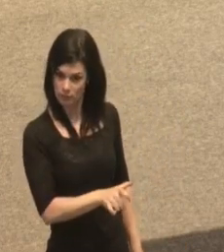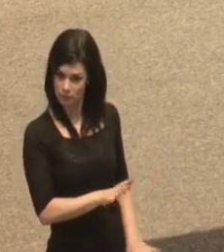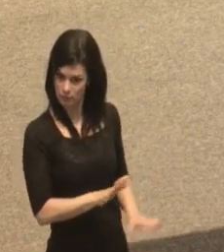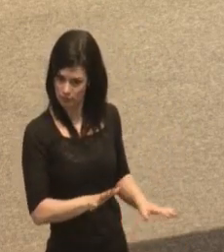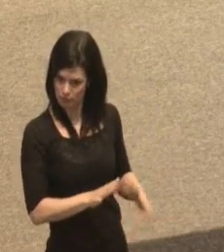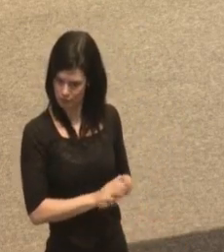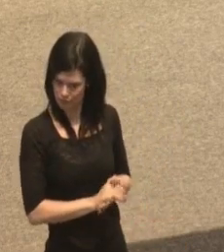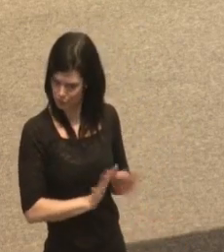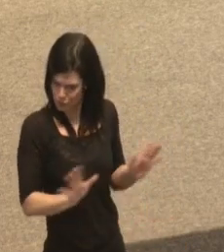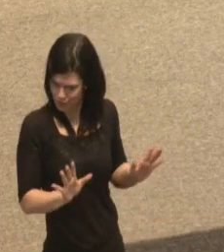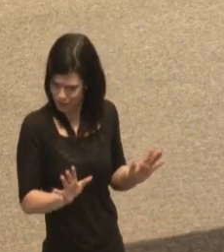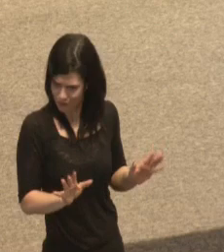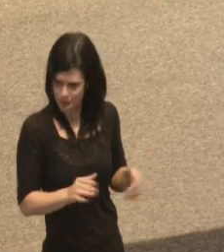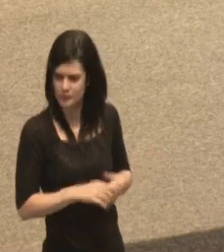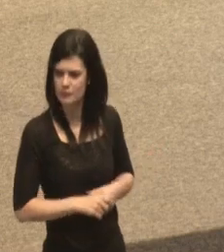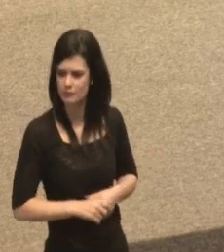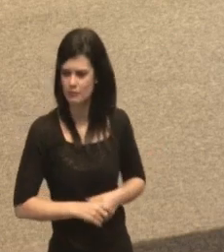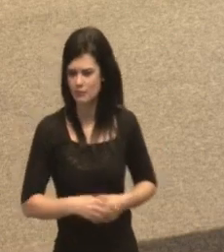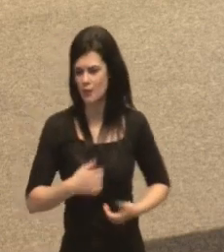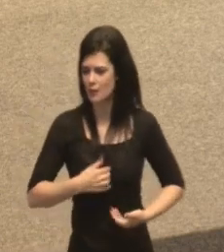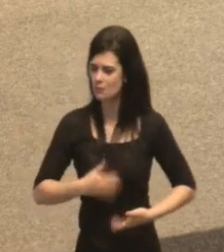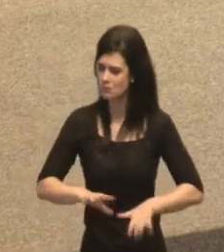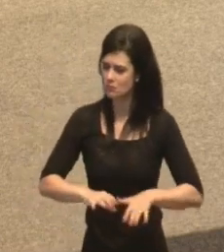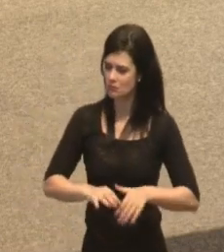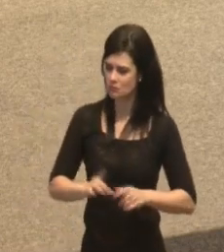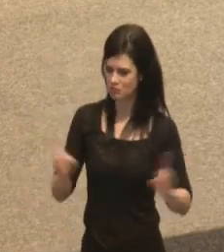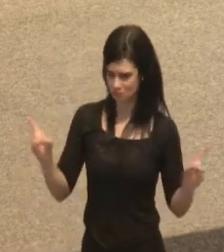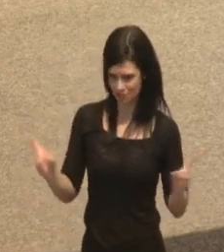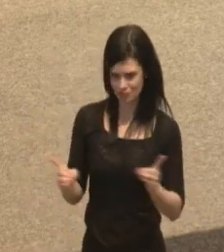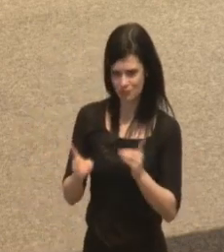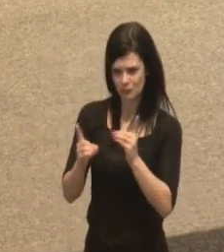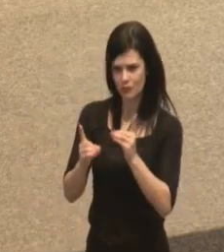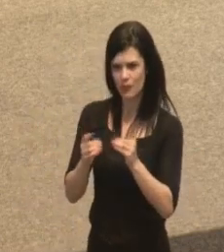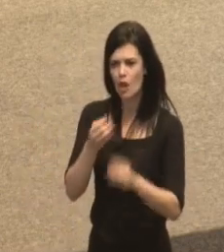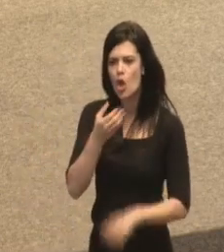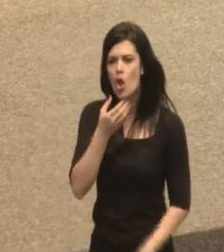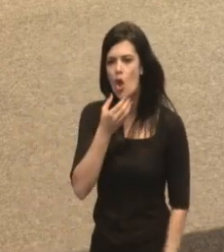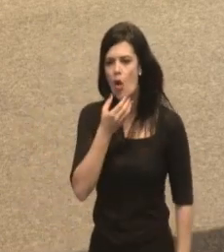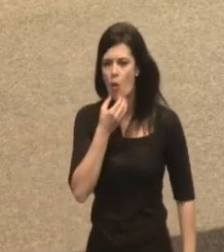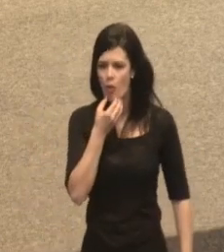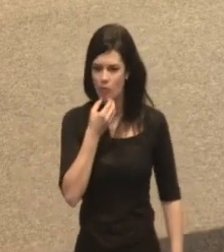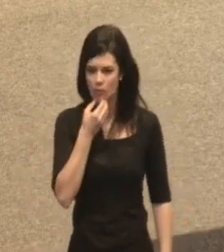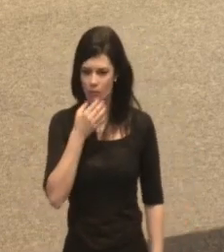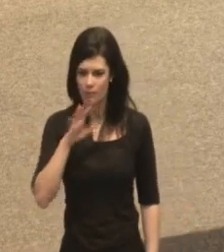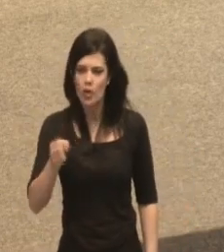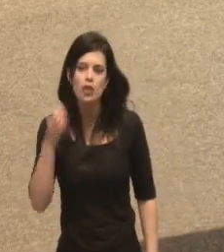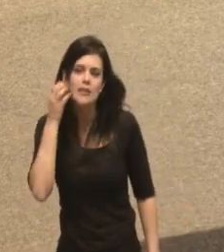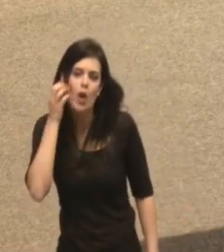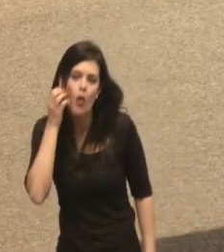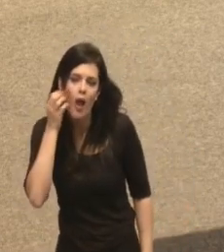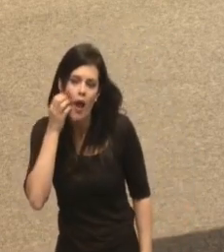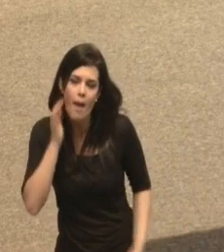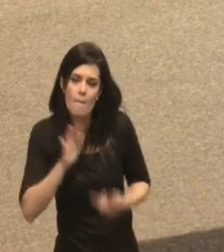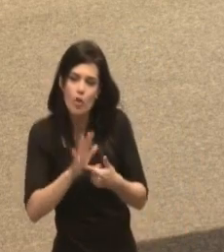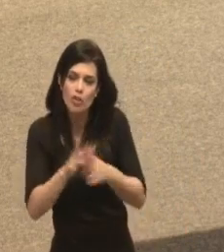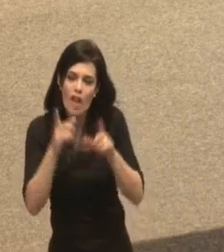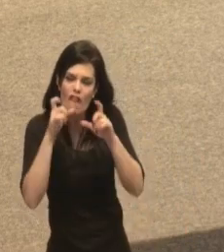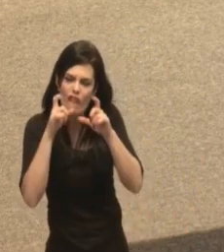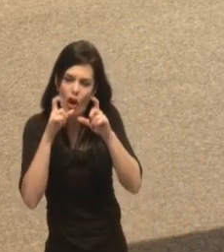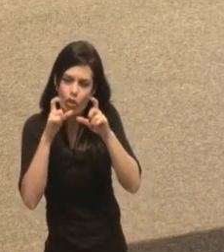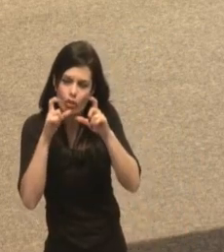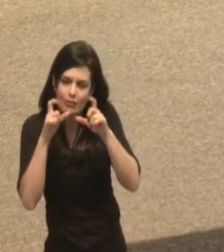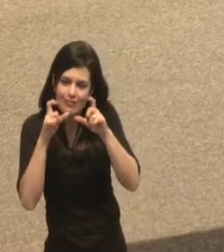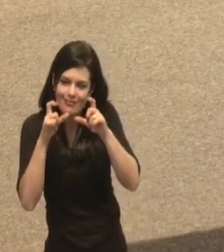Enfim, fui lá para o rapaz me conhecer. Quando eu me aproximei dele, ele pegou o celular e começou a me mostrar, aí foi me mostrando já uma foto dele, e a foto